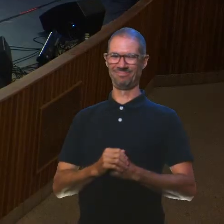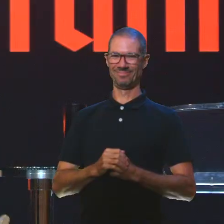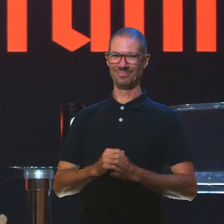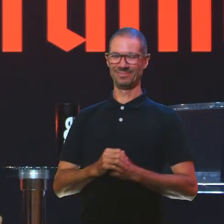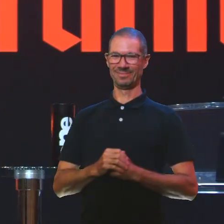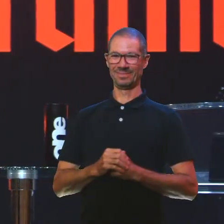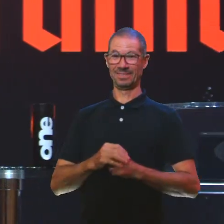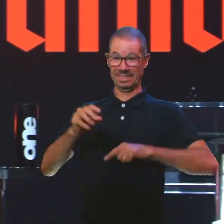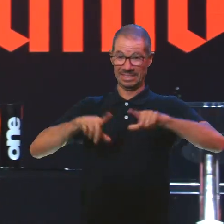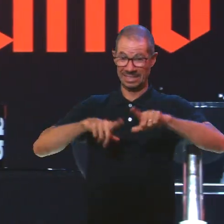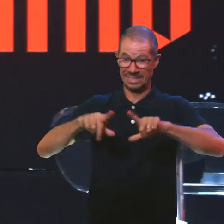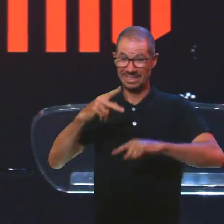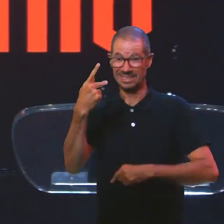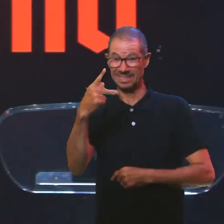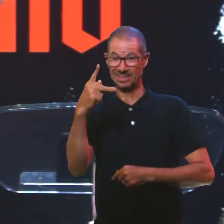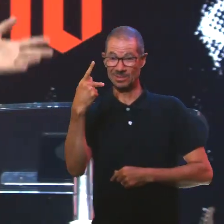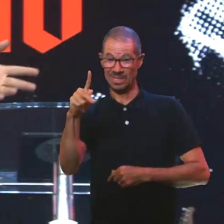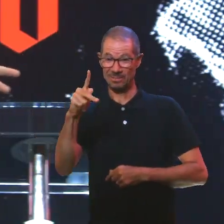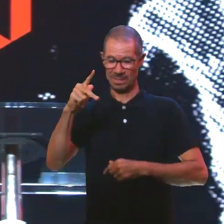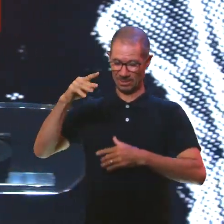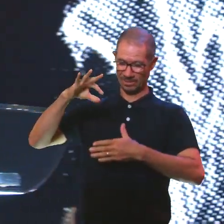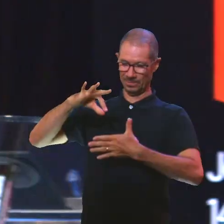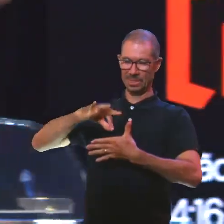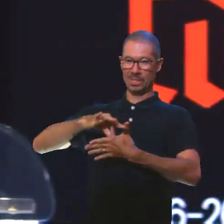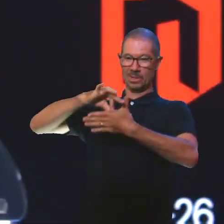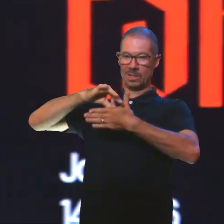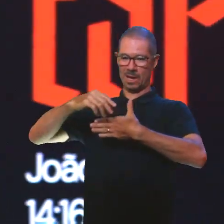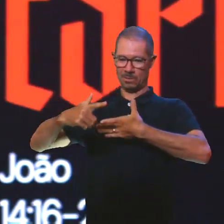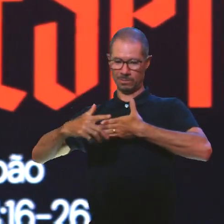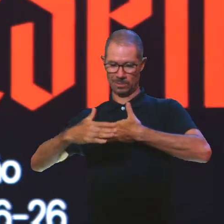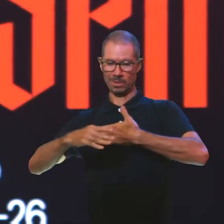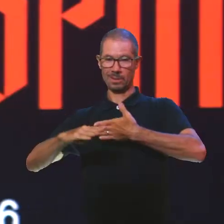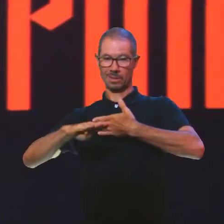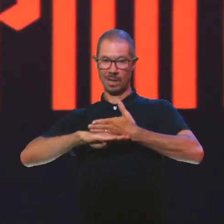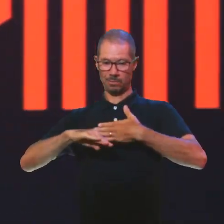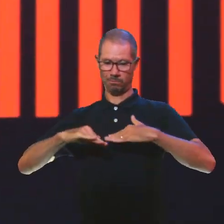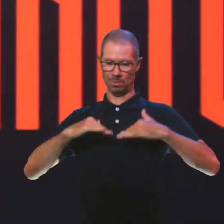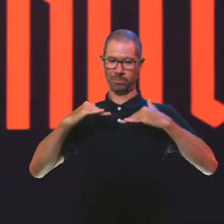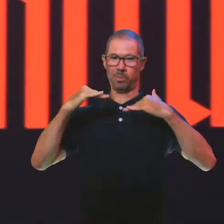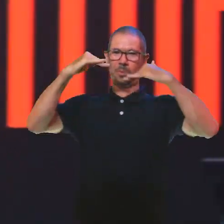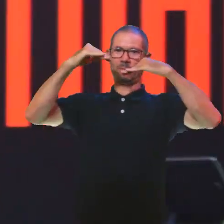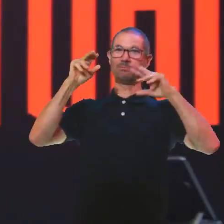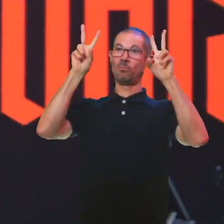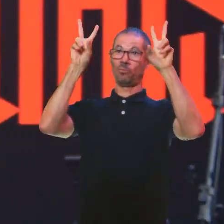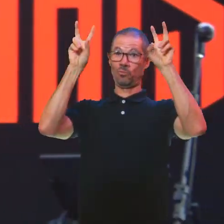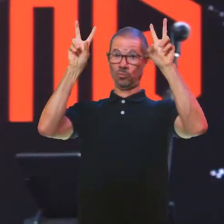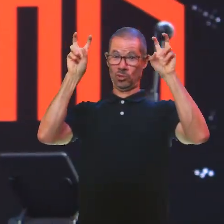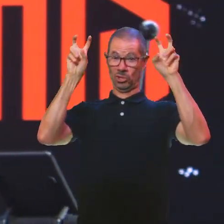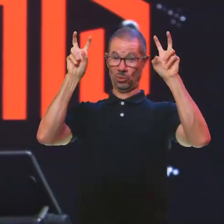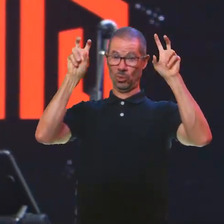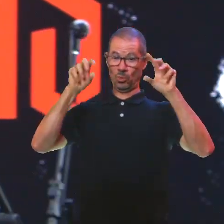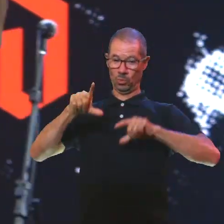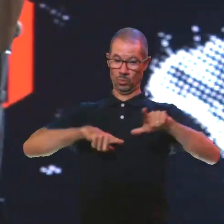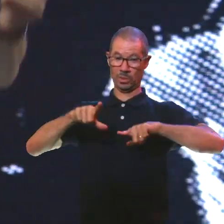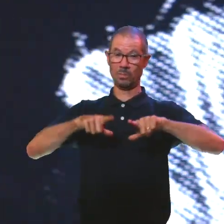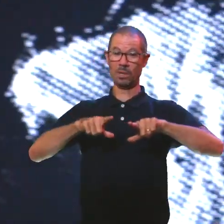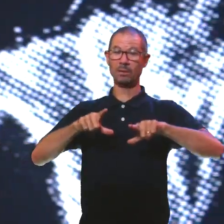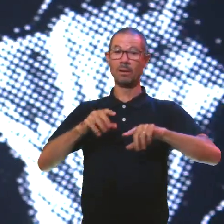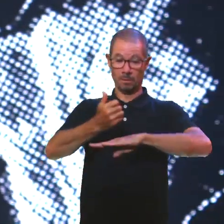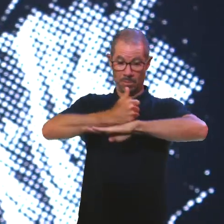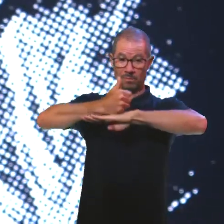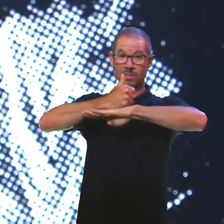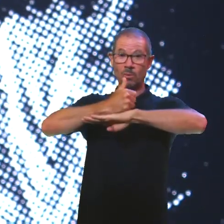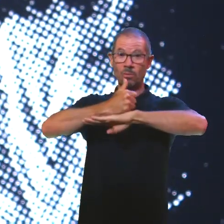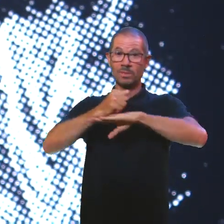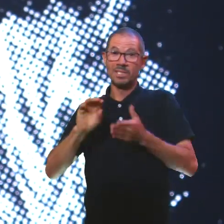Se o teu trabalho, os cargos, títulos ou qualquer outra coisa que você possa se vangloriar, se isso é tirar de você, o que sobra de